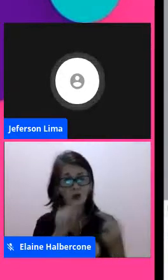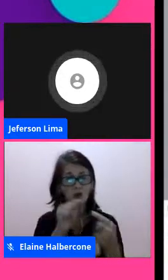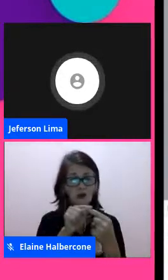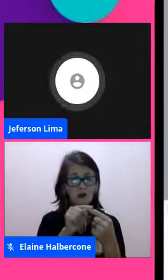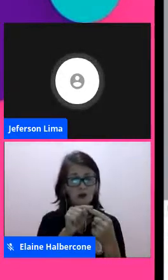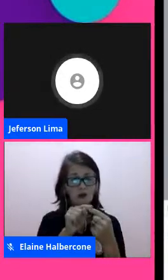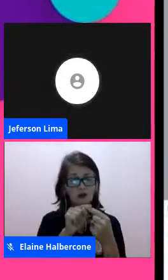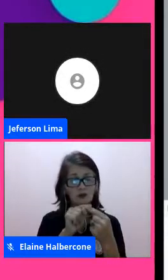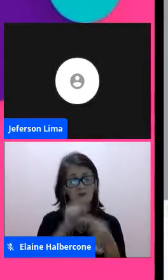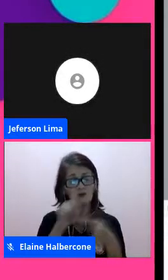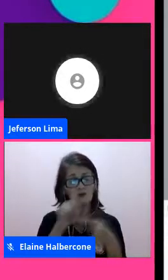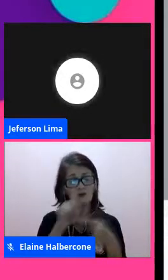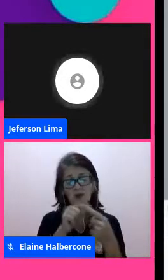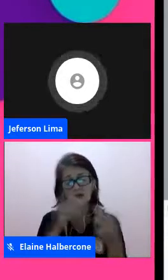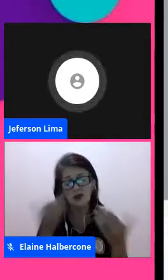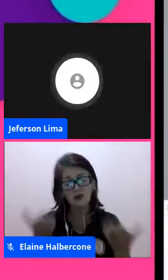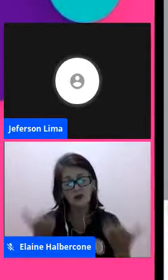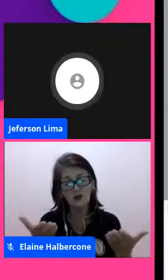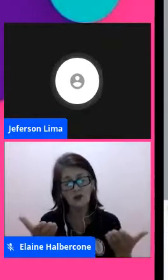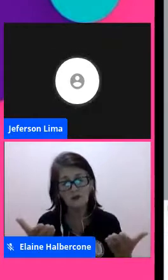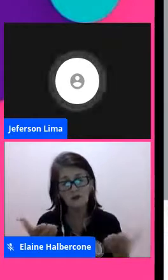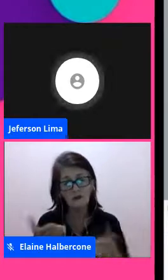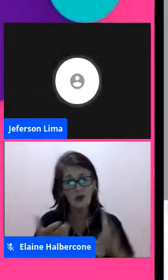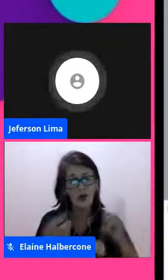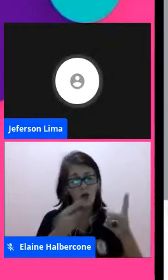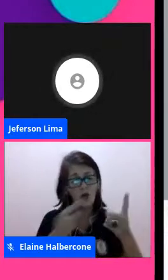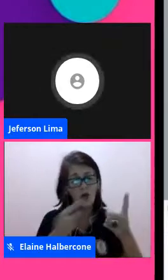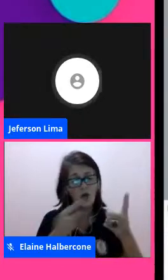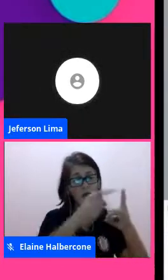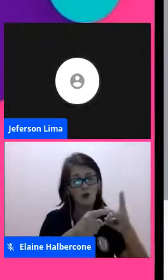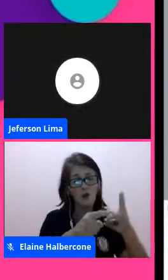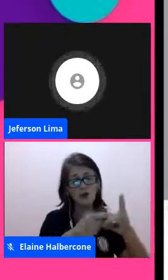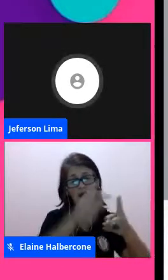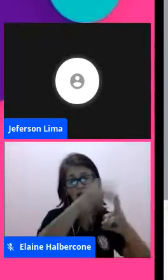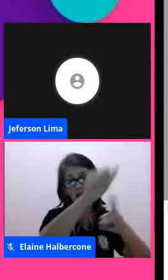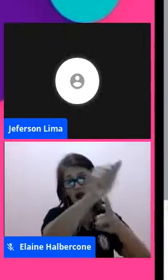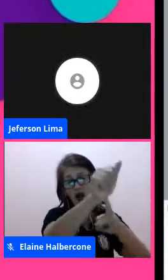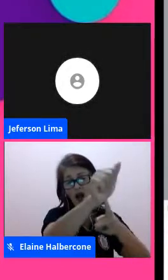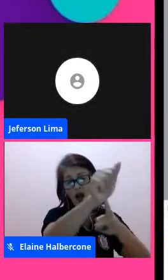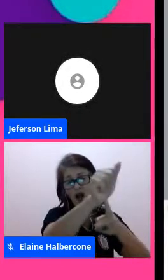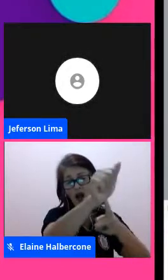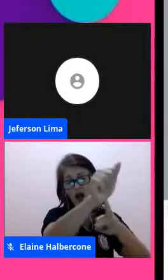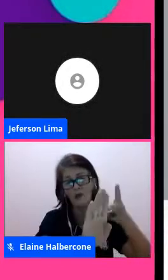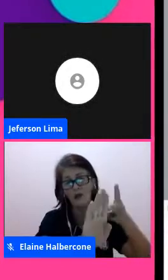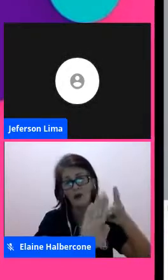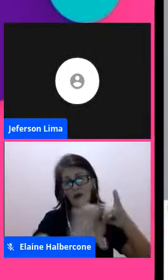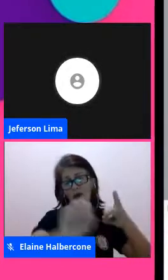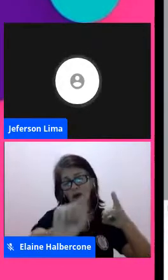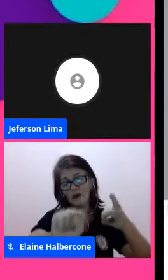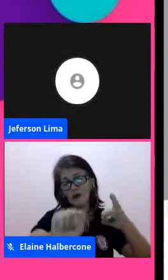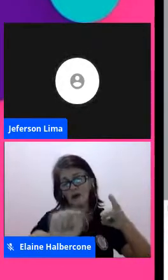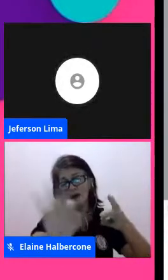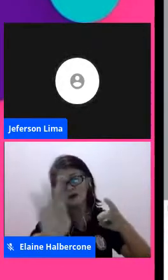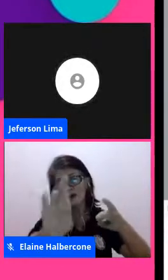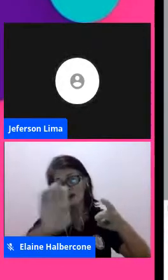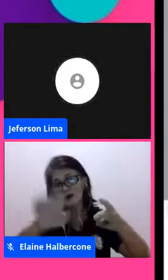Meu objeto X, ele tem lá duas propriedades. A, que é um número, e B, que é um string.